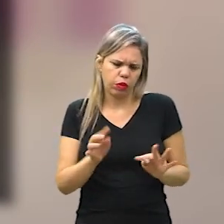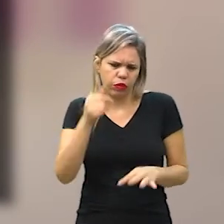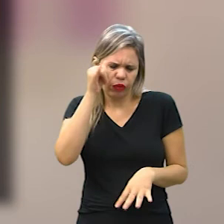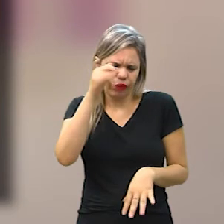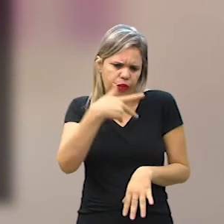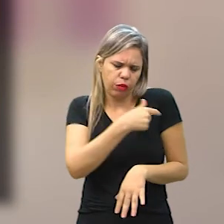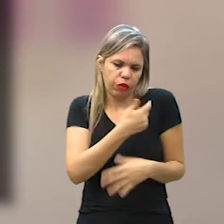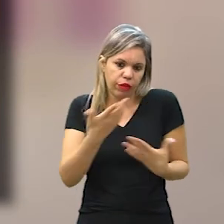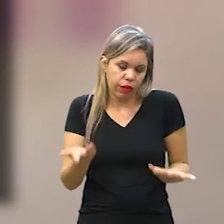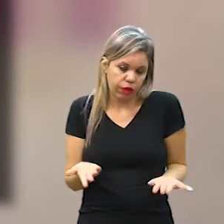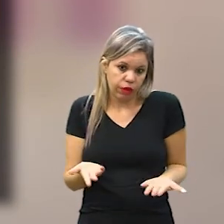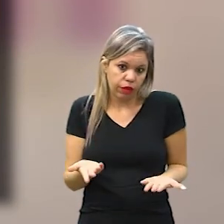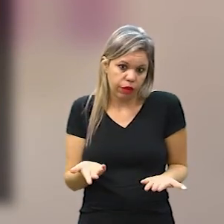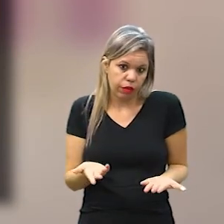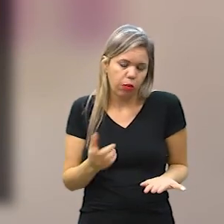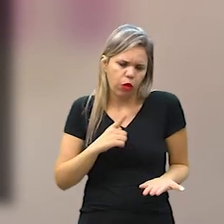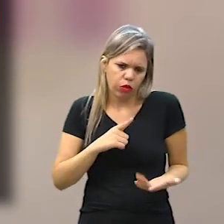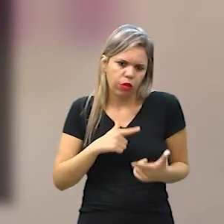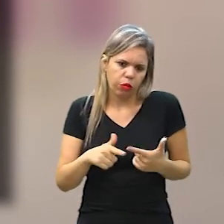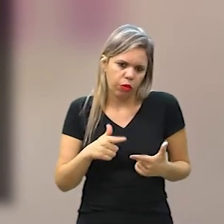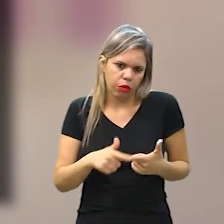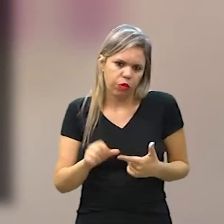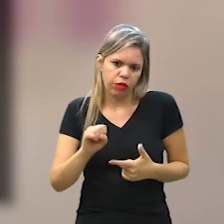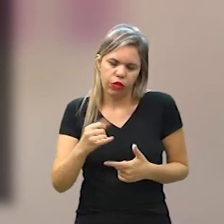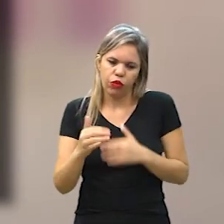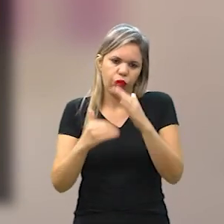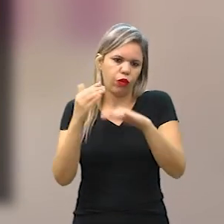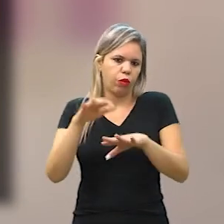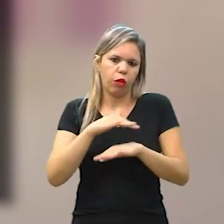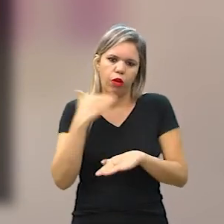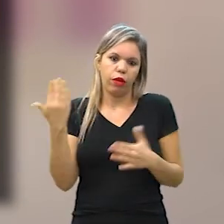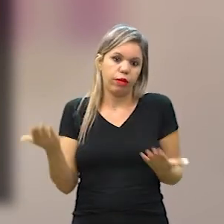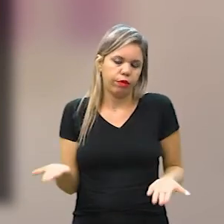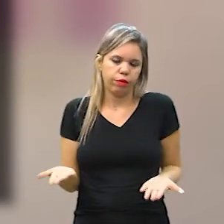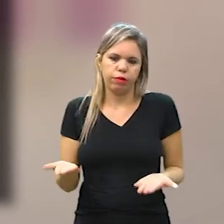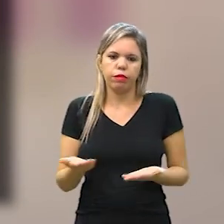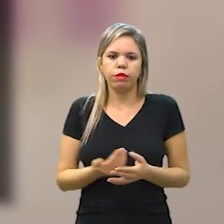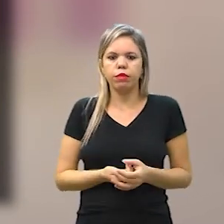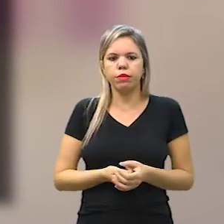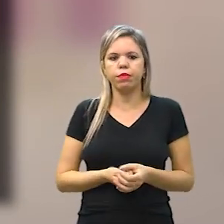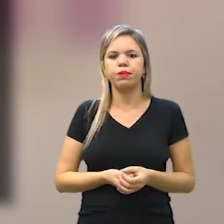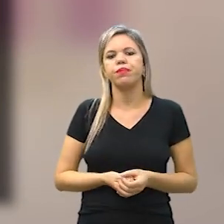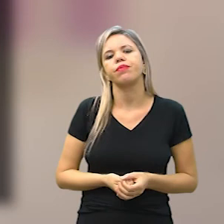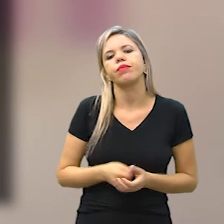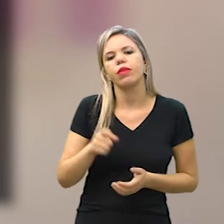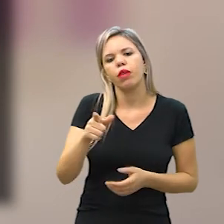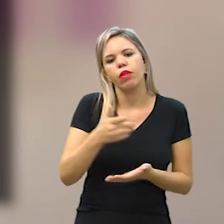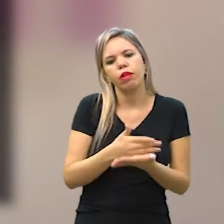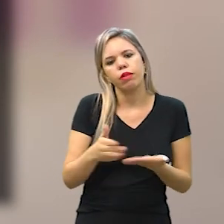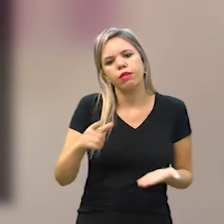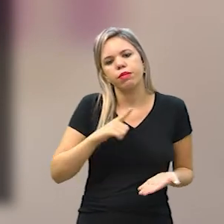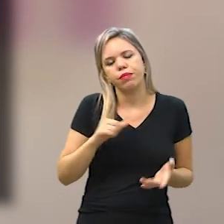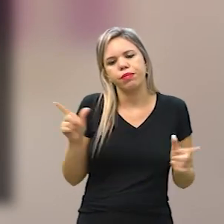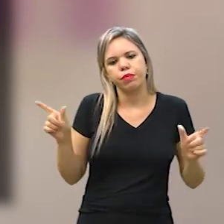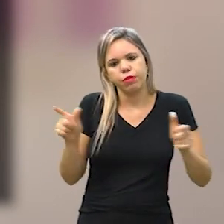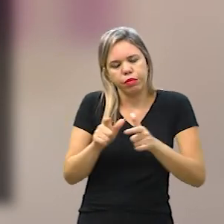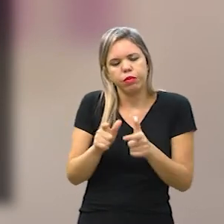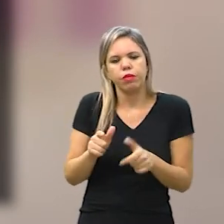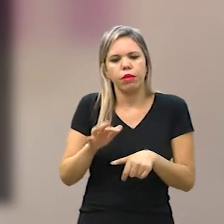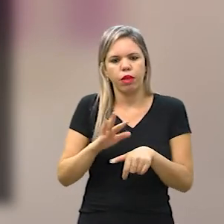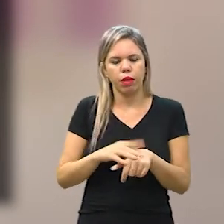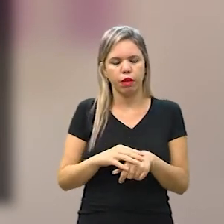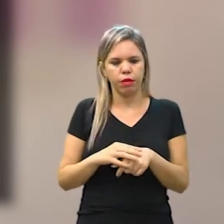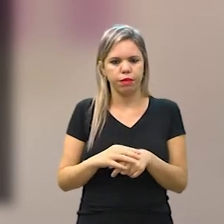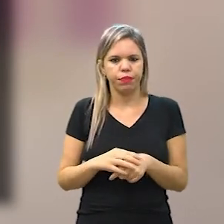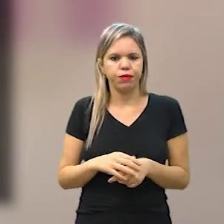tratamento, e mesmo com o tratamento, você pode ter sequelas se não evoluir para óbito, né? Então, quando você começa a ter menos casos